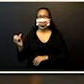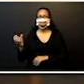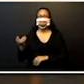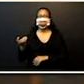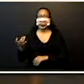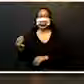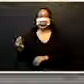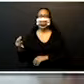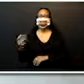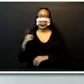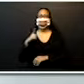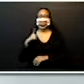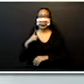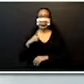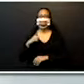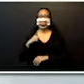tenho?